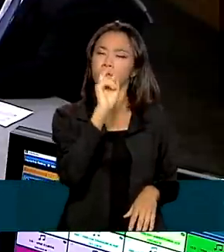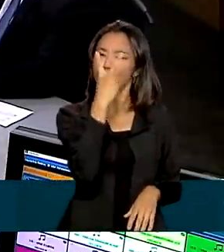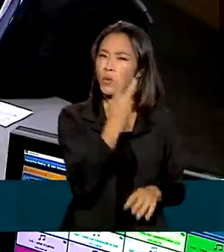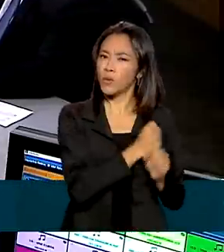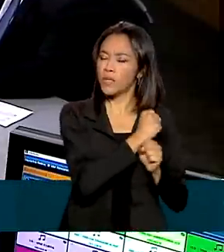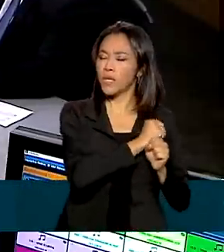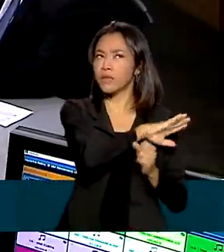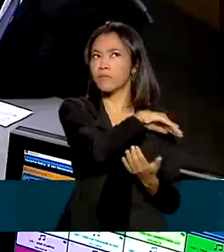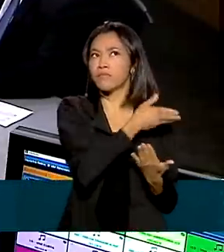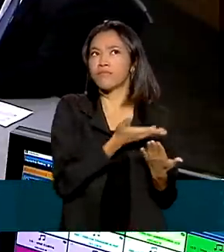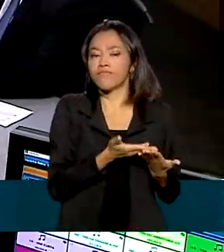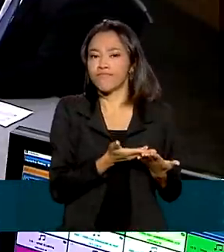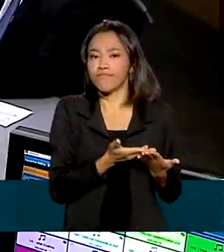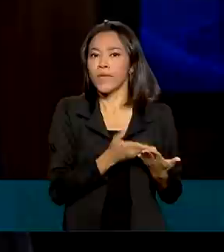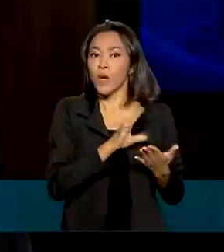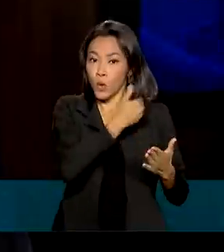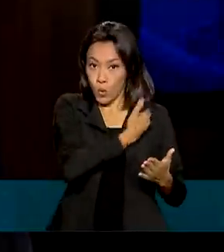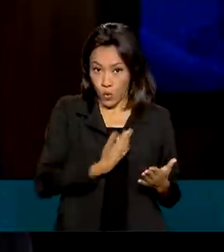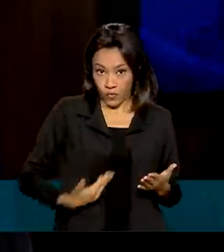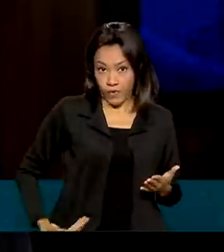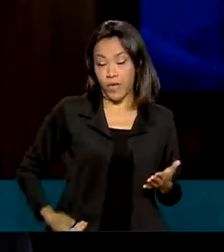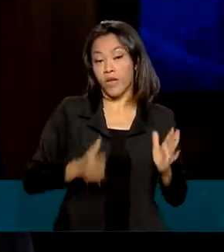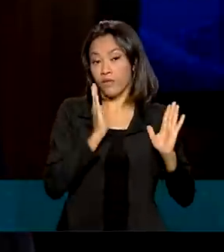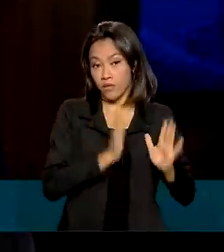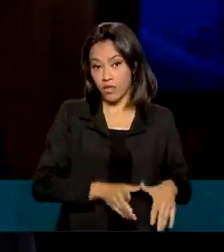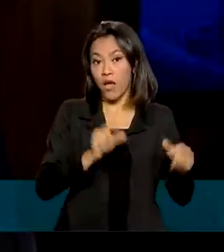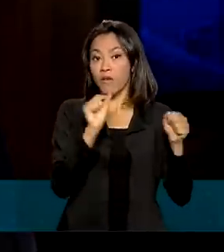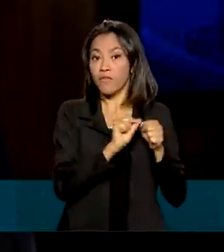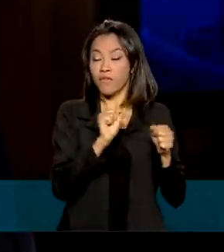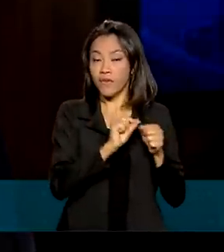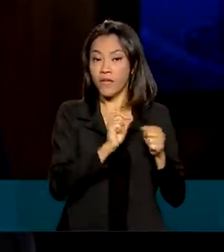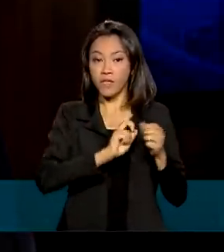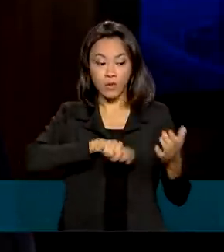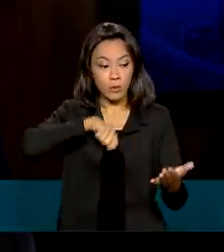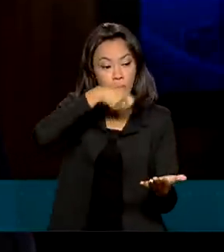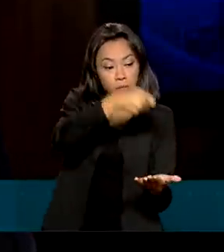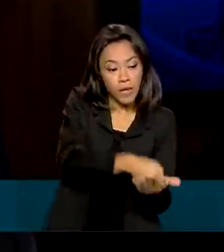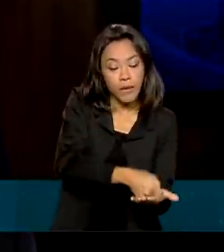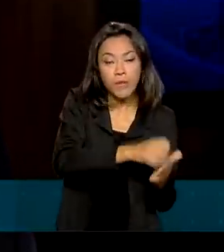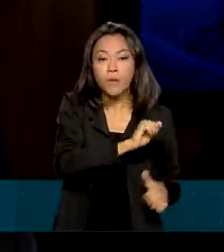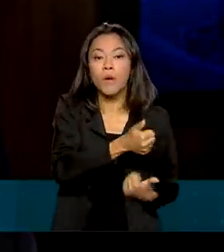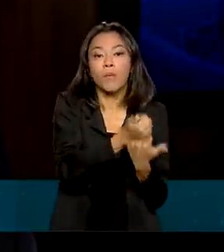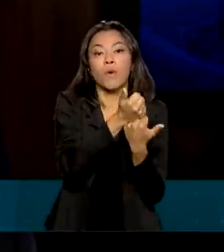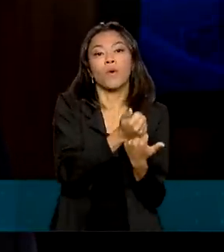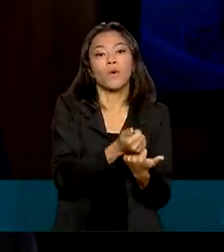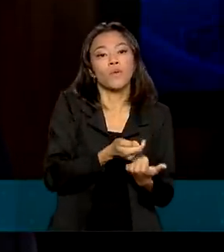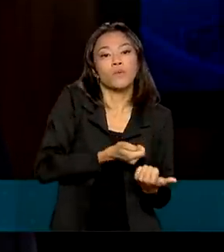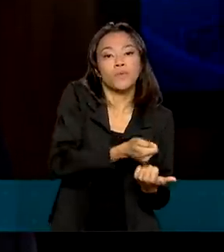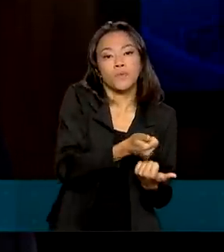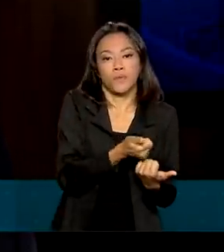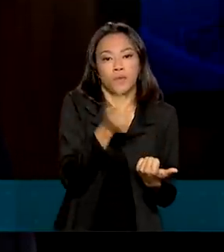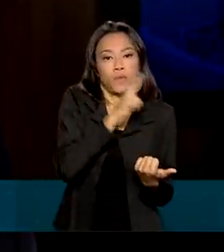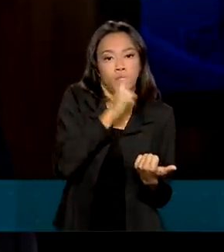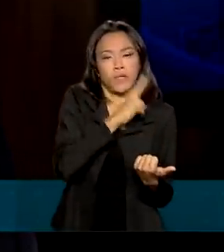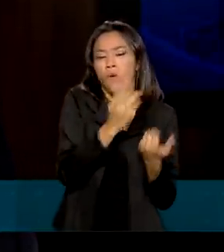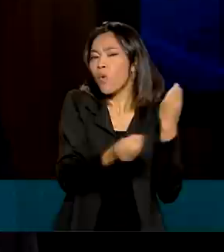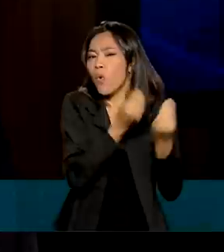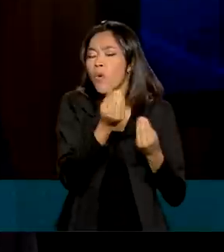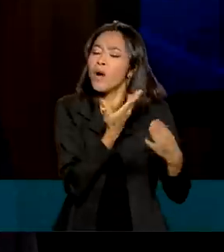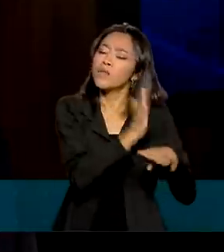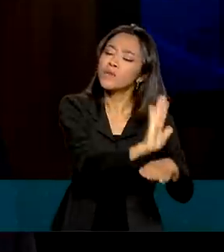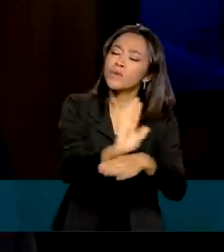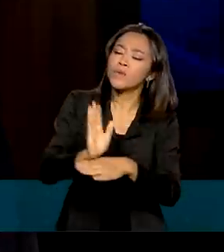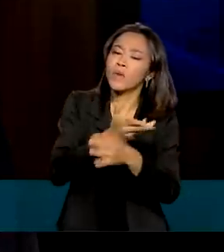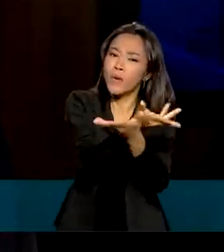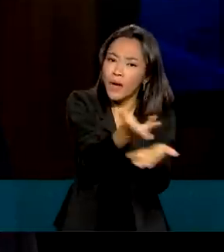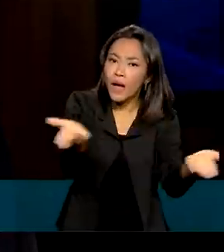dois anos o governo aprovou ainda realizou ainda na verdade o pagamento do auxílio emergencial como é que esse auxílio ajudou a população enfrentar os impactos